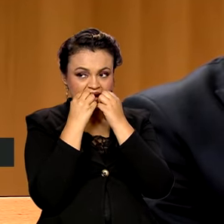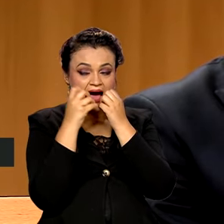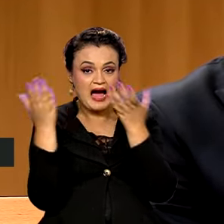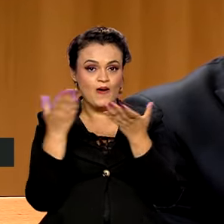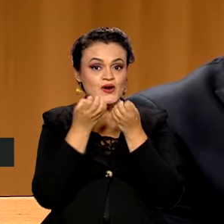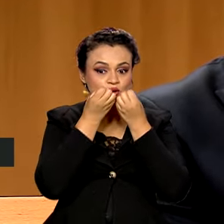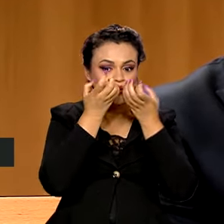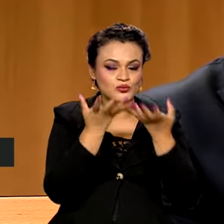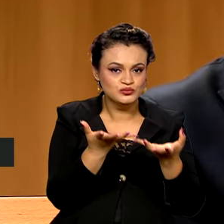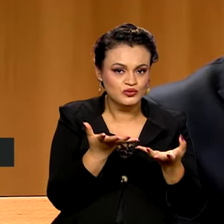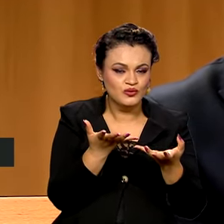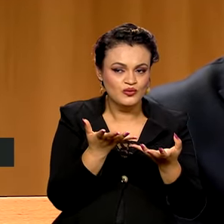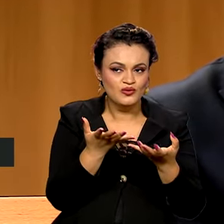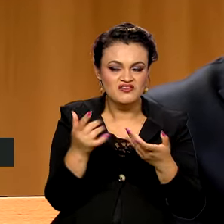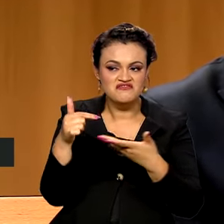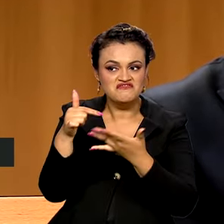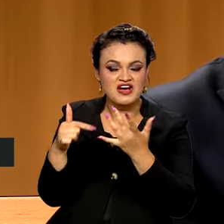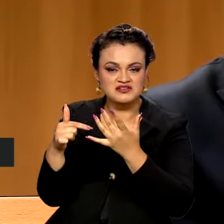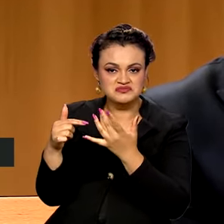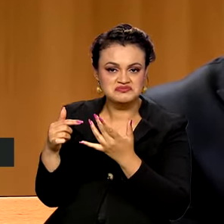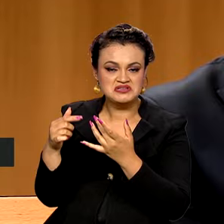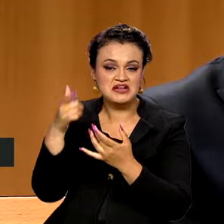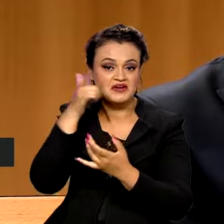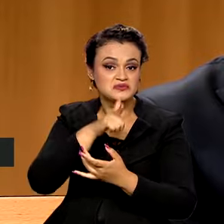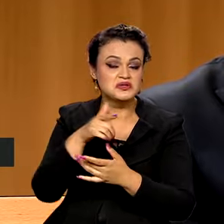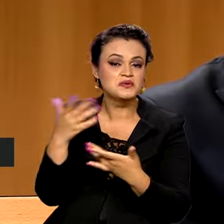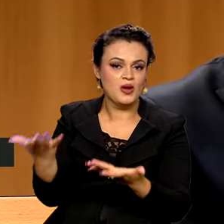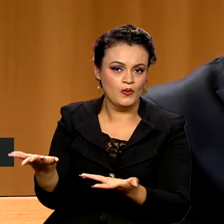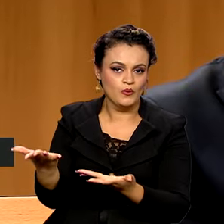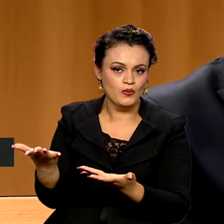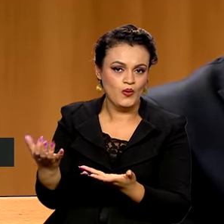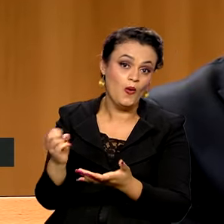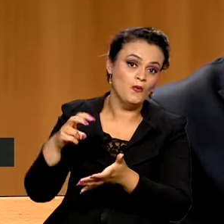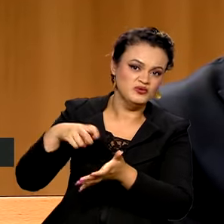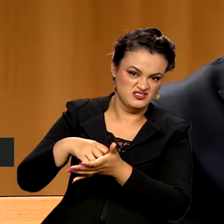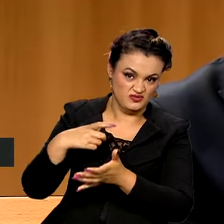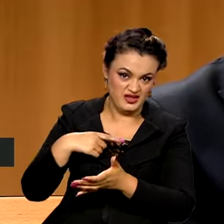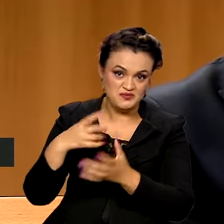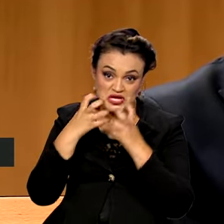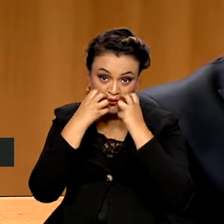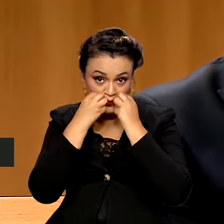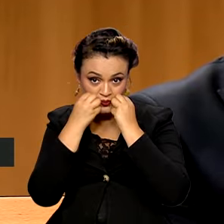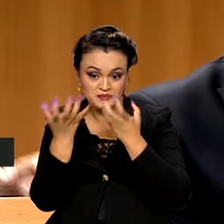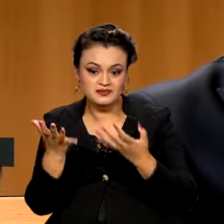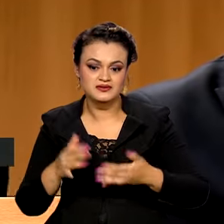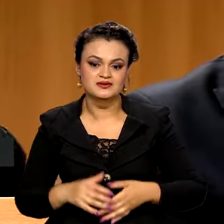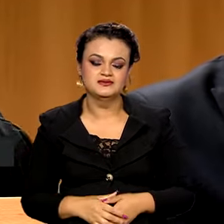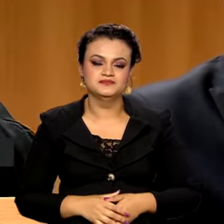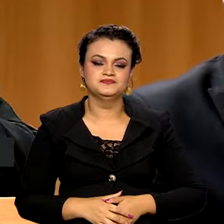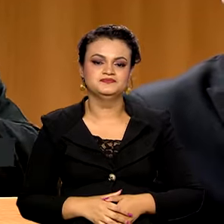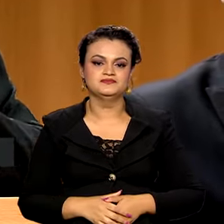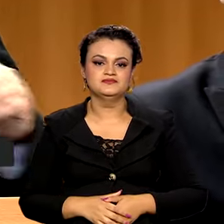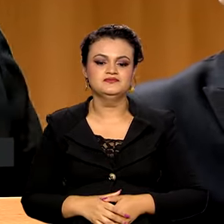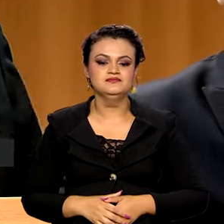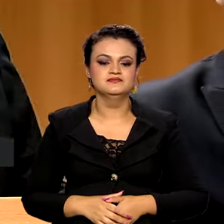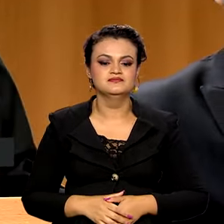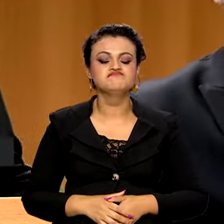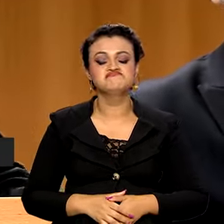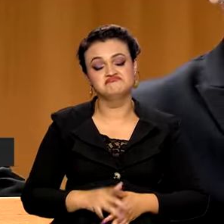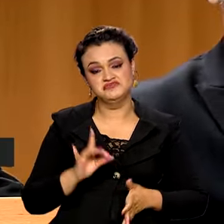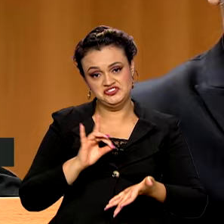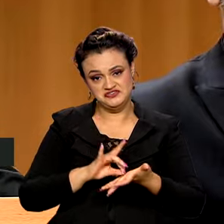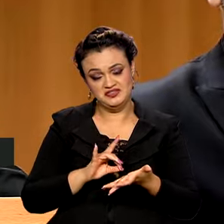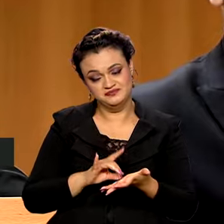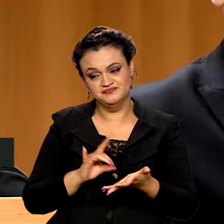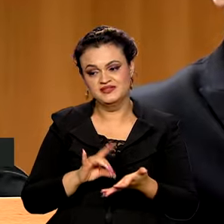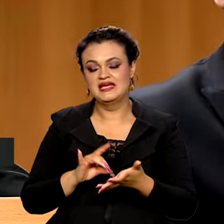vai receber ou já recebeu a partir das informações prestadas? Obrigado. De fato, o Instituto da